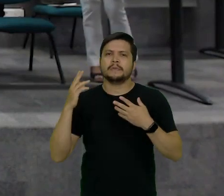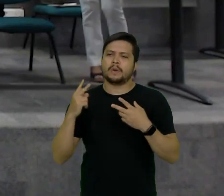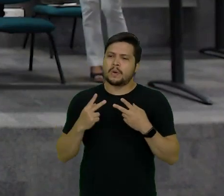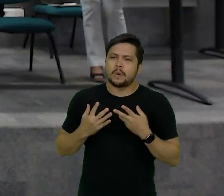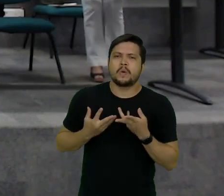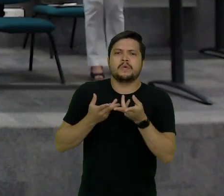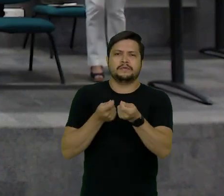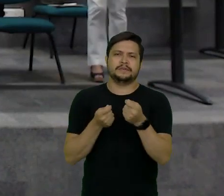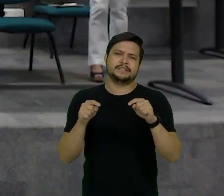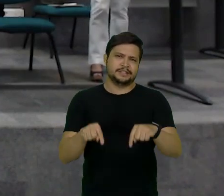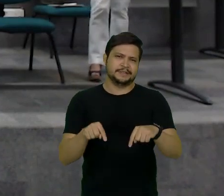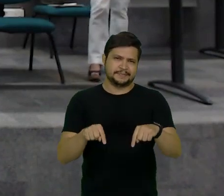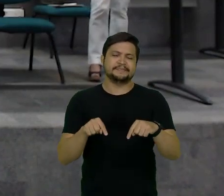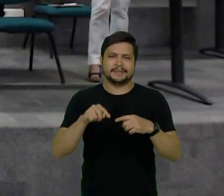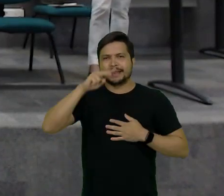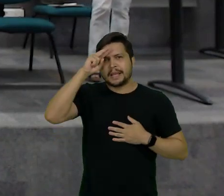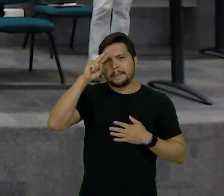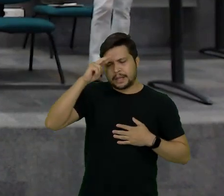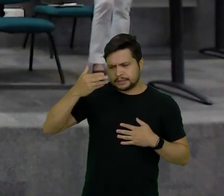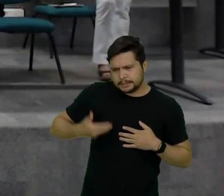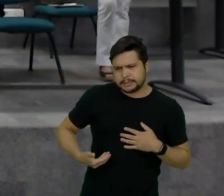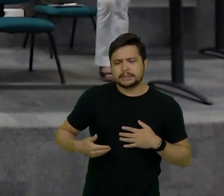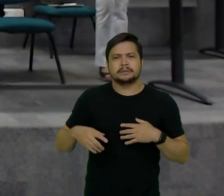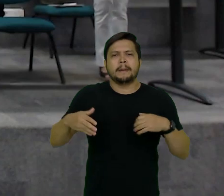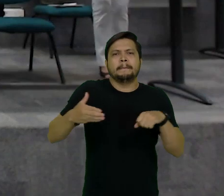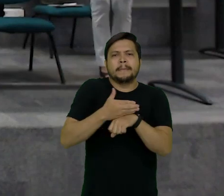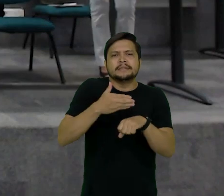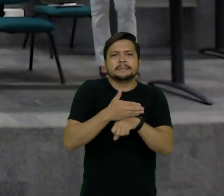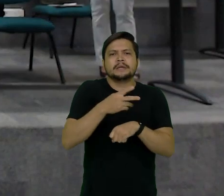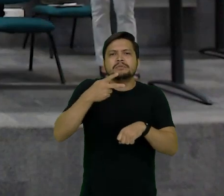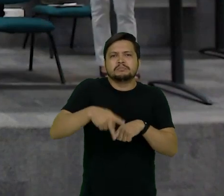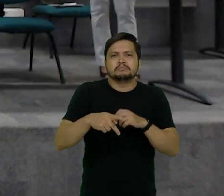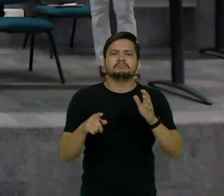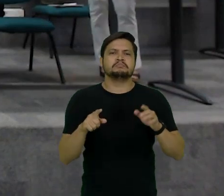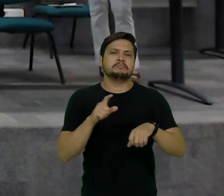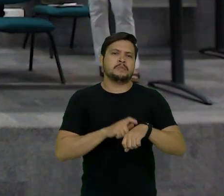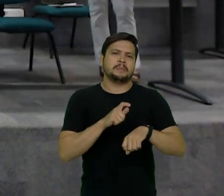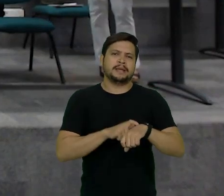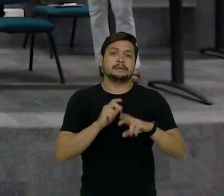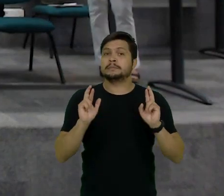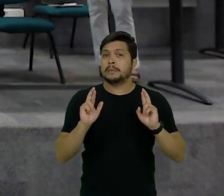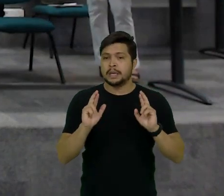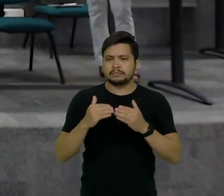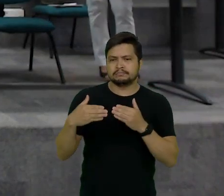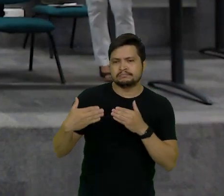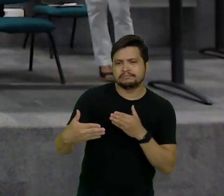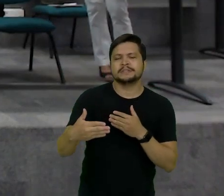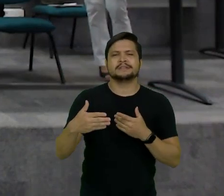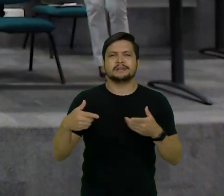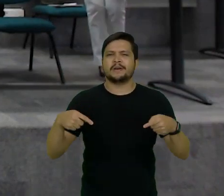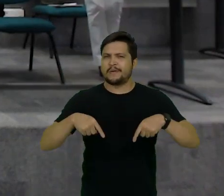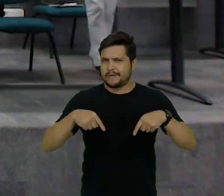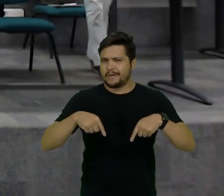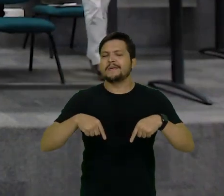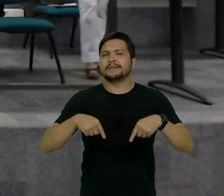pelo convite, pela lembrança, por estar fazendo parte aqui com vocês desse momento. Espero que aí